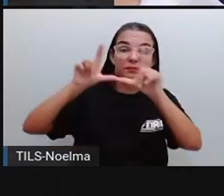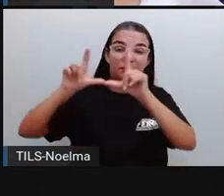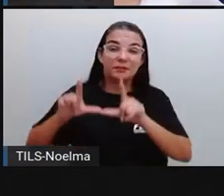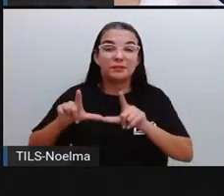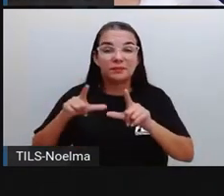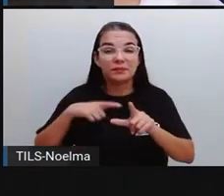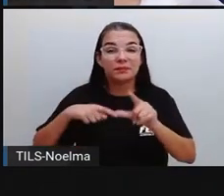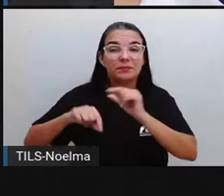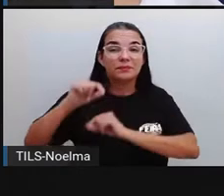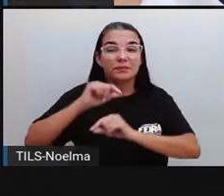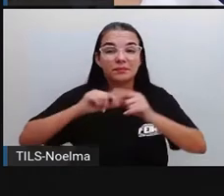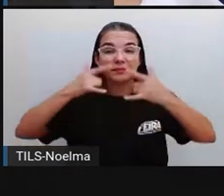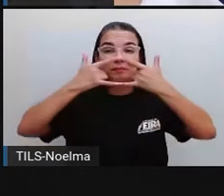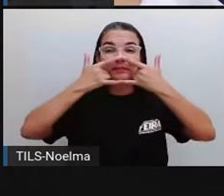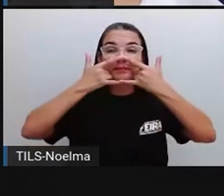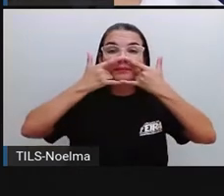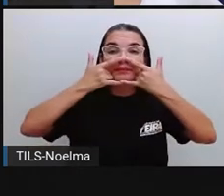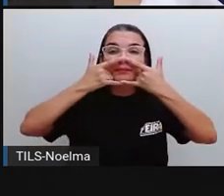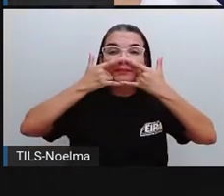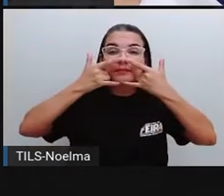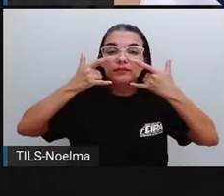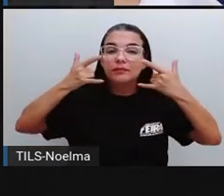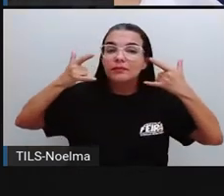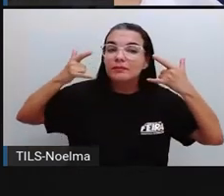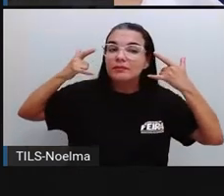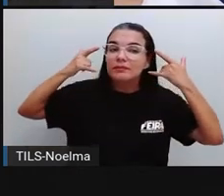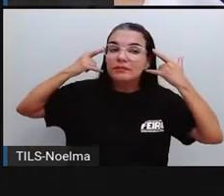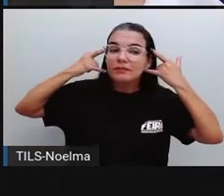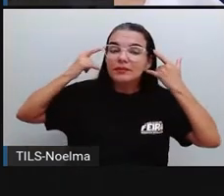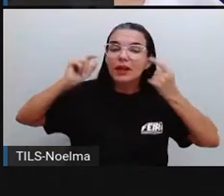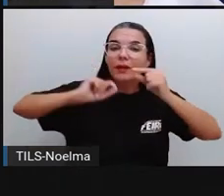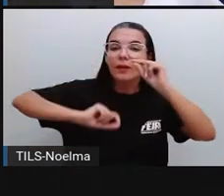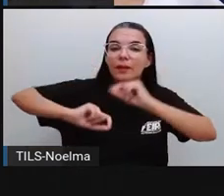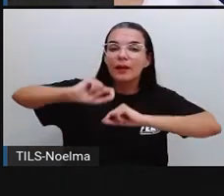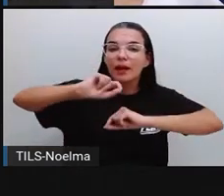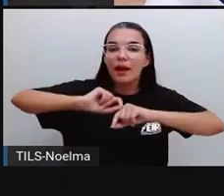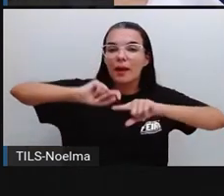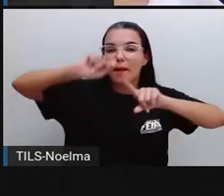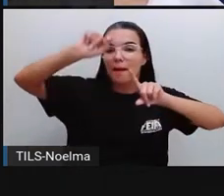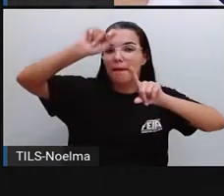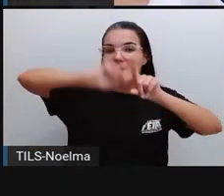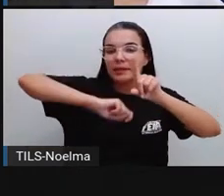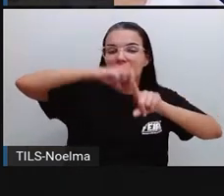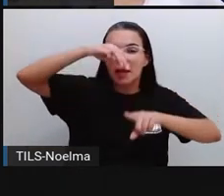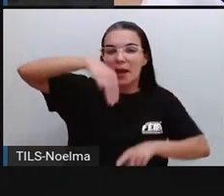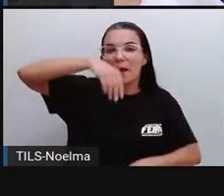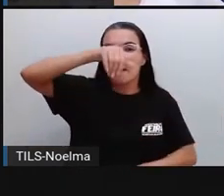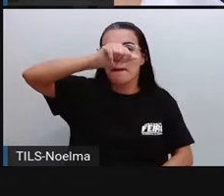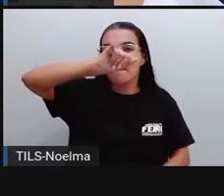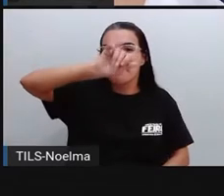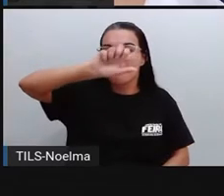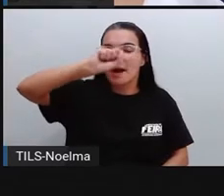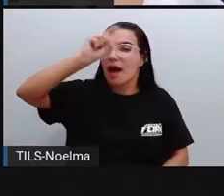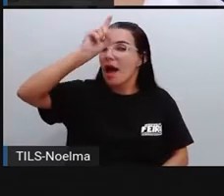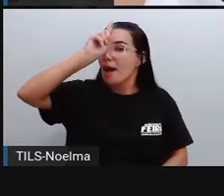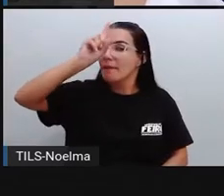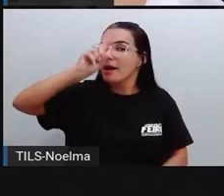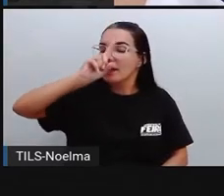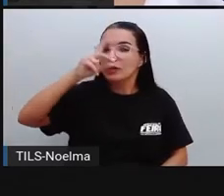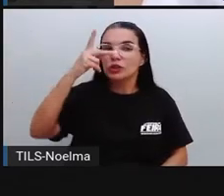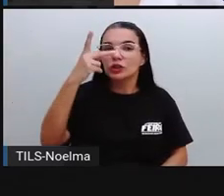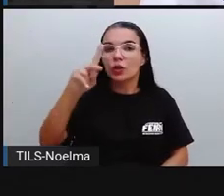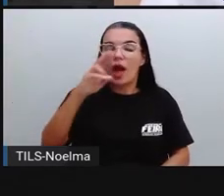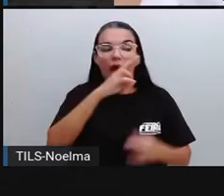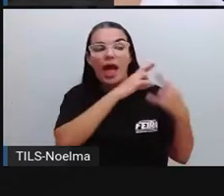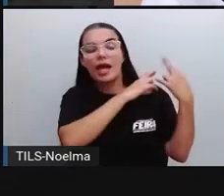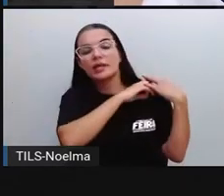campanha publicitária relacionada, ó, Maio Amarelo. No trânsito, sua responsabilidade salva vidas. Então, é o